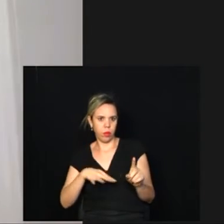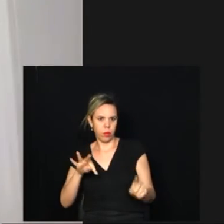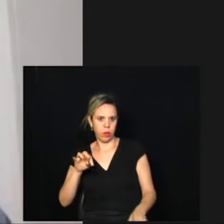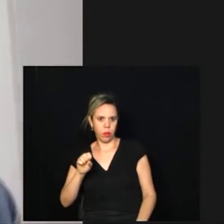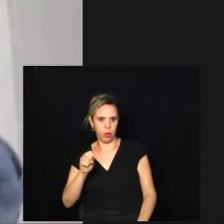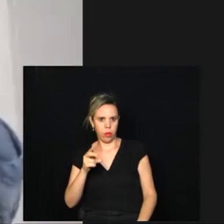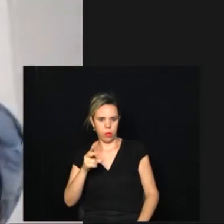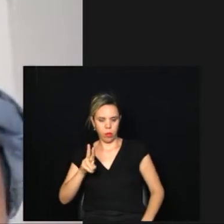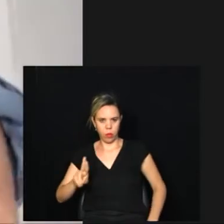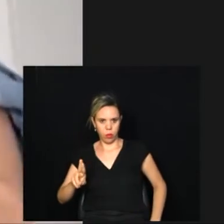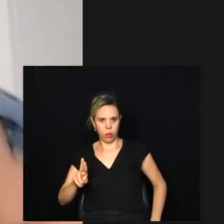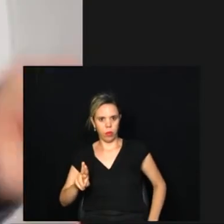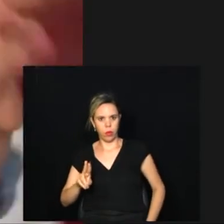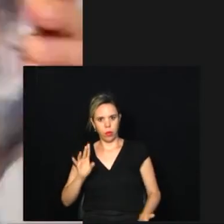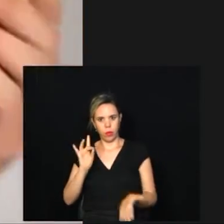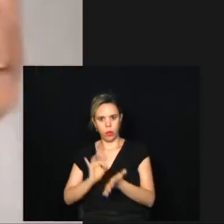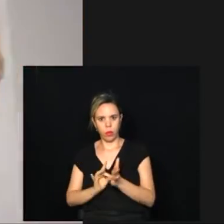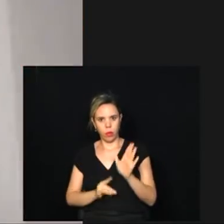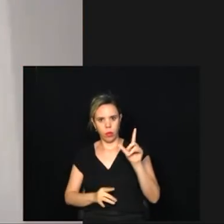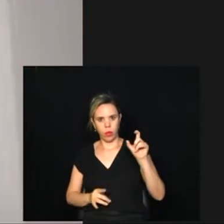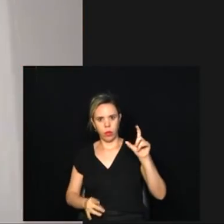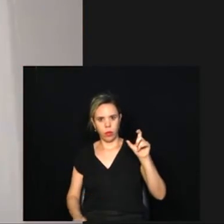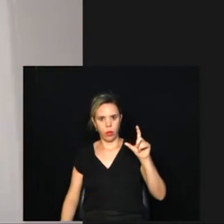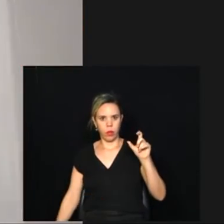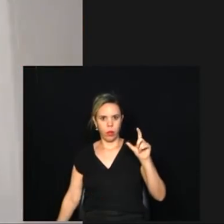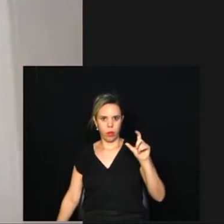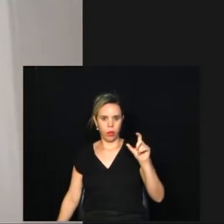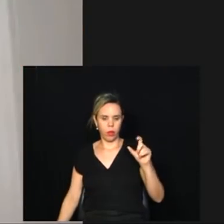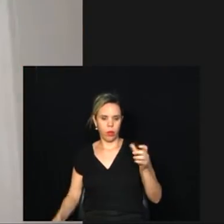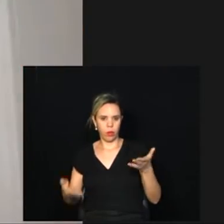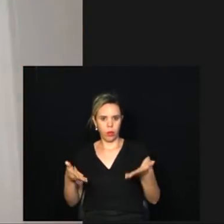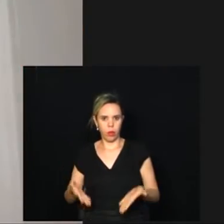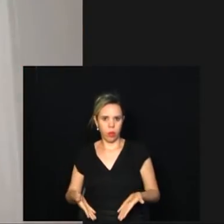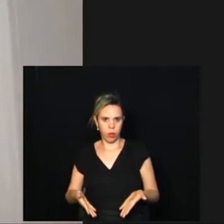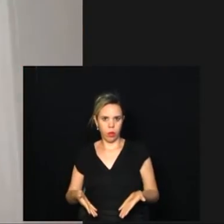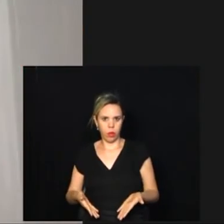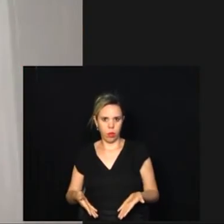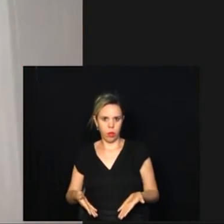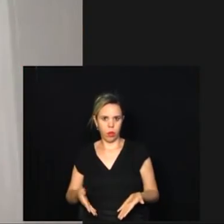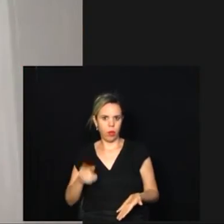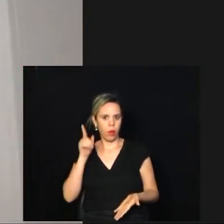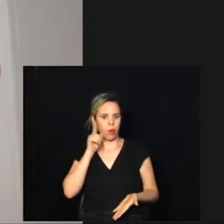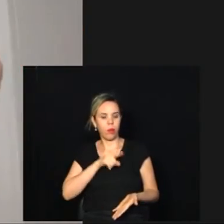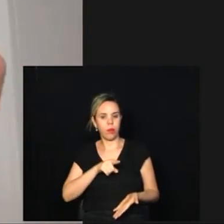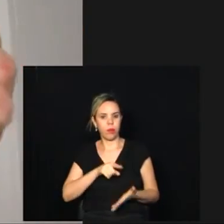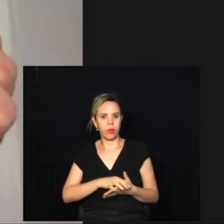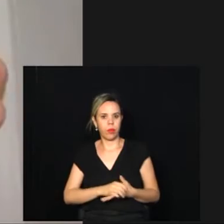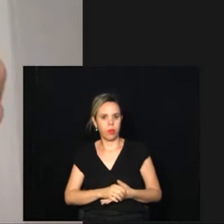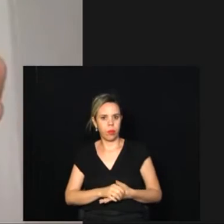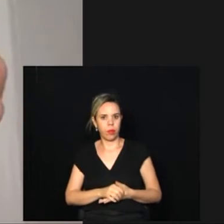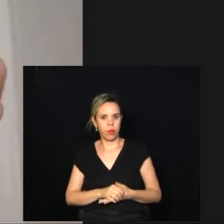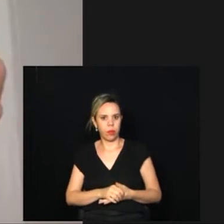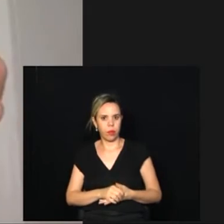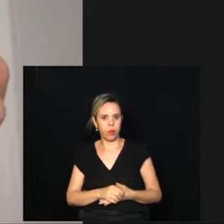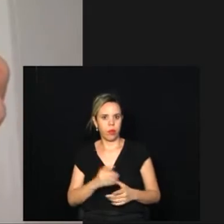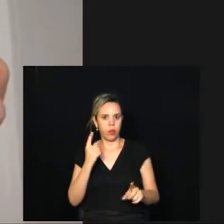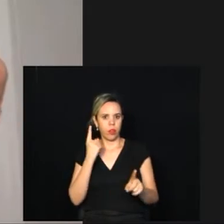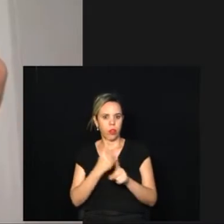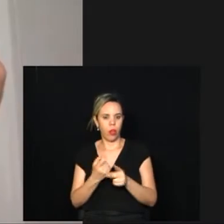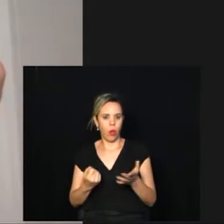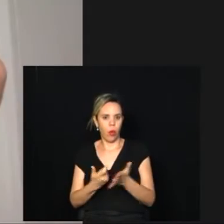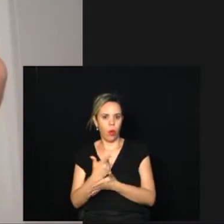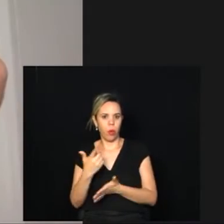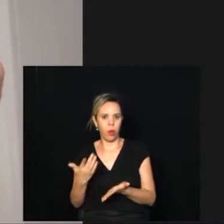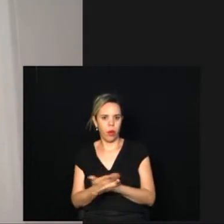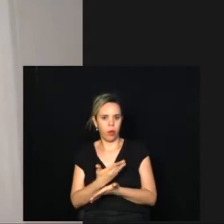tsuru. E a capa original é uma foto que eu tirei aqui na Times Square, Nova York. Então, para quem comprar o livro agora,